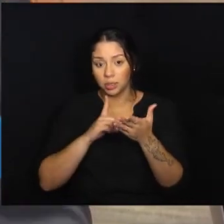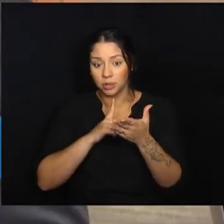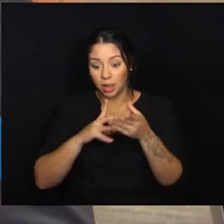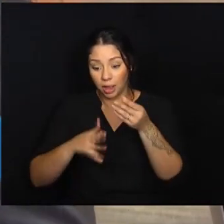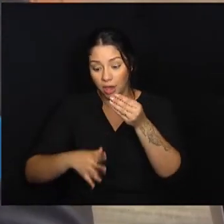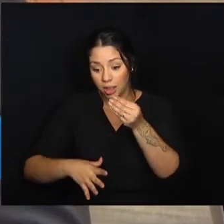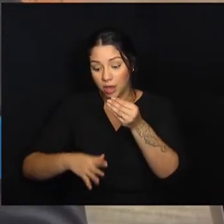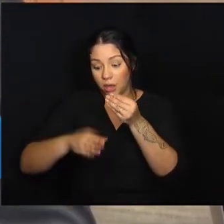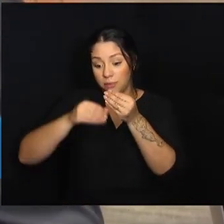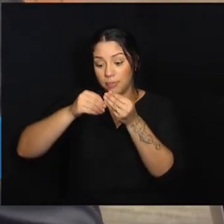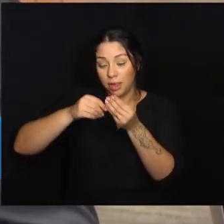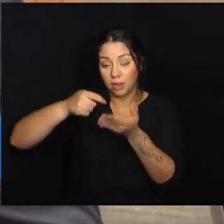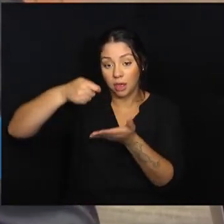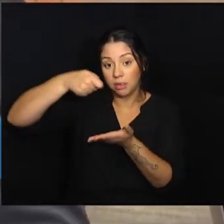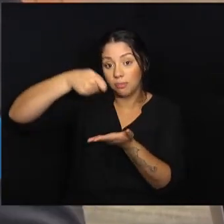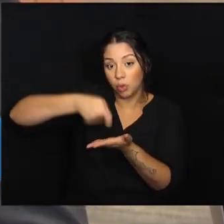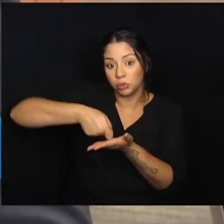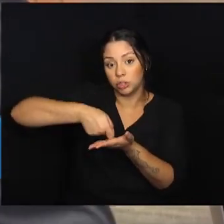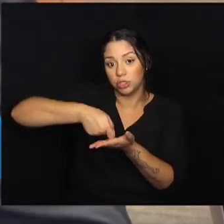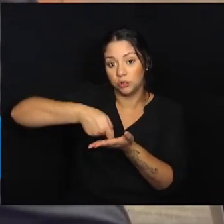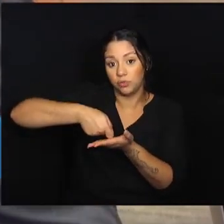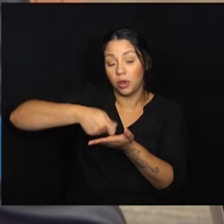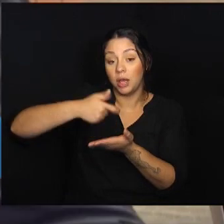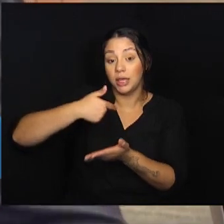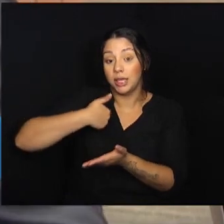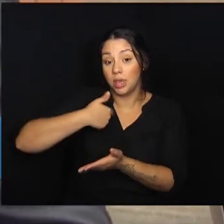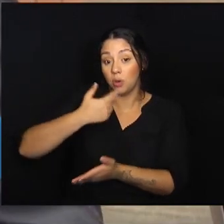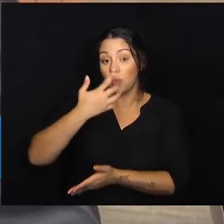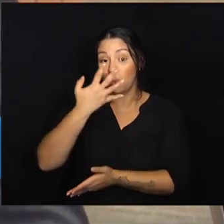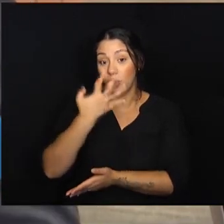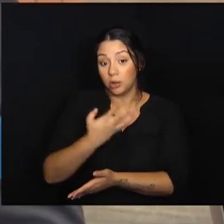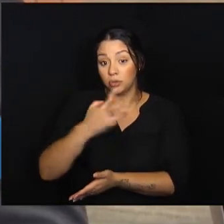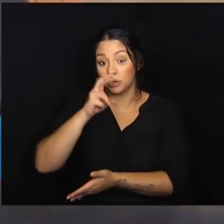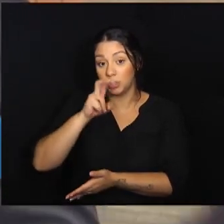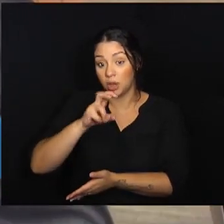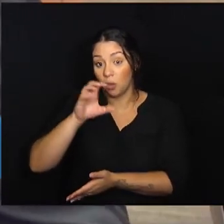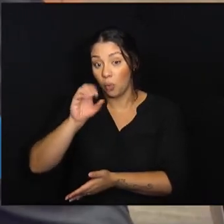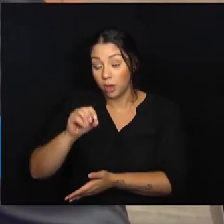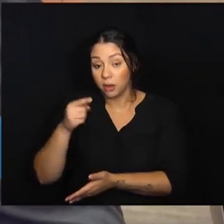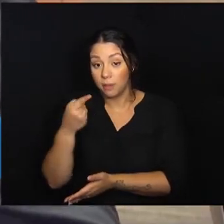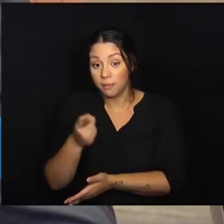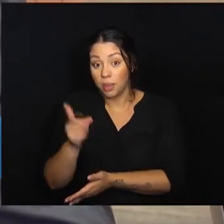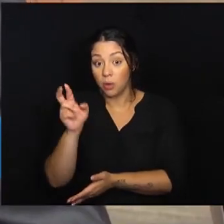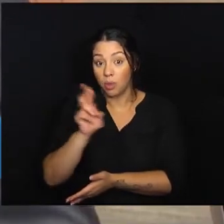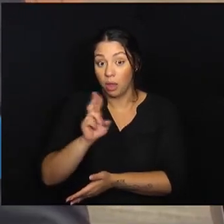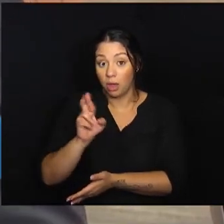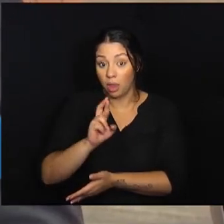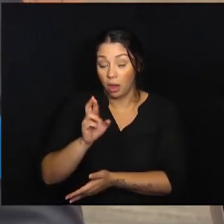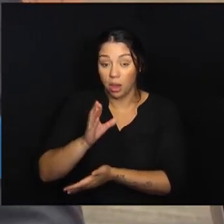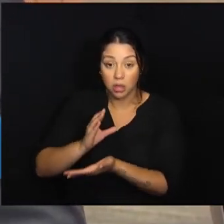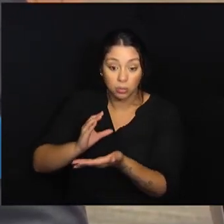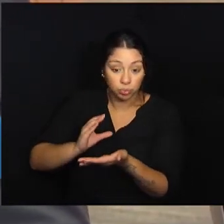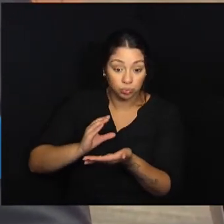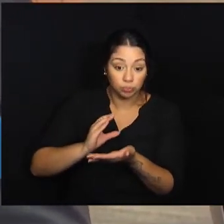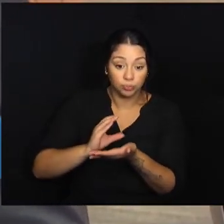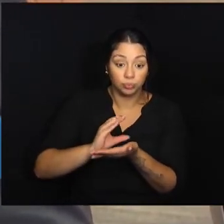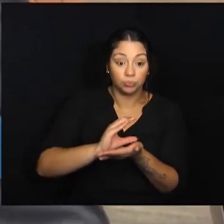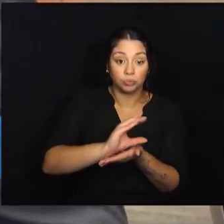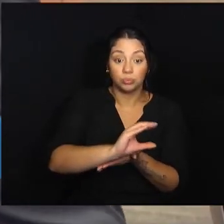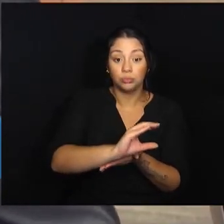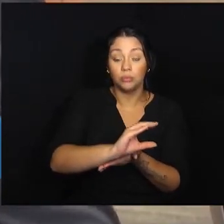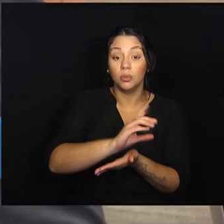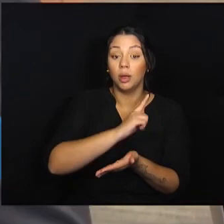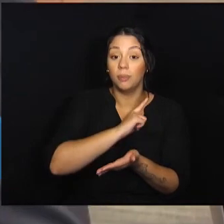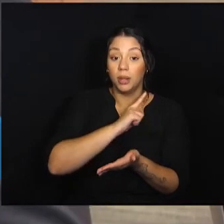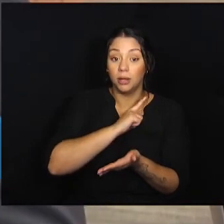emendas impositivas, e eu destinei 450 mil reais para que pudesse fazer um aporte financeiro para esse